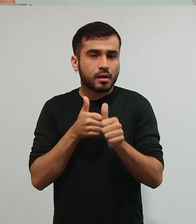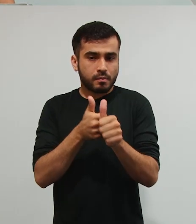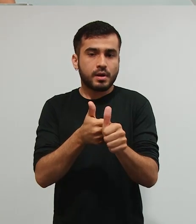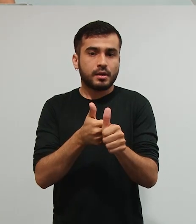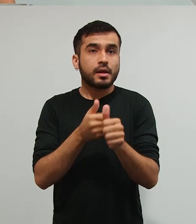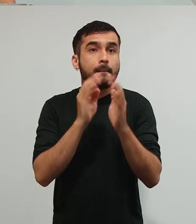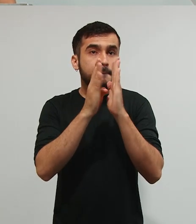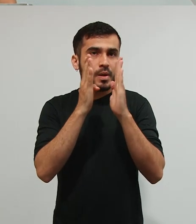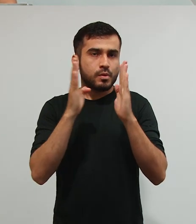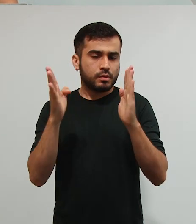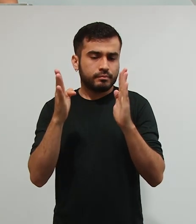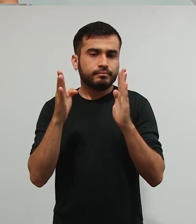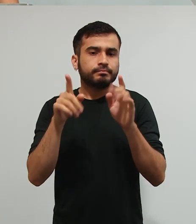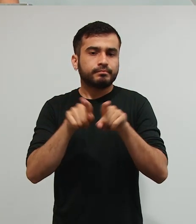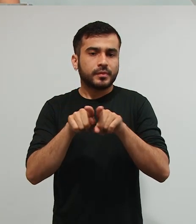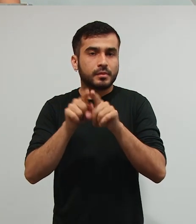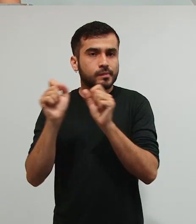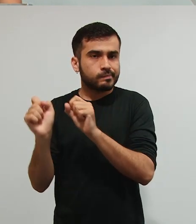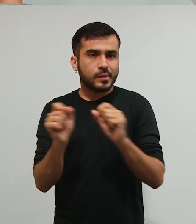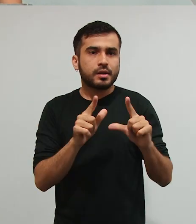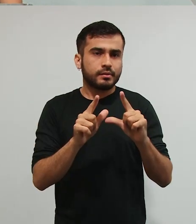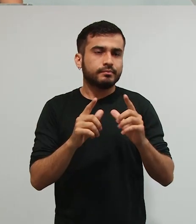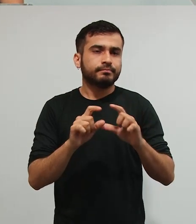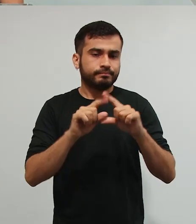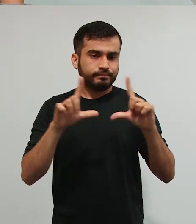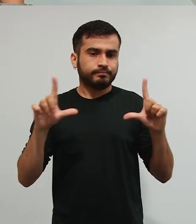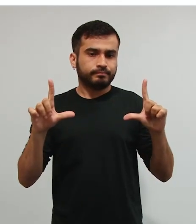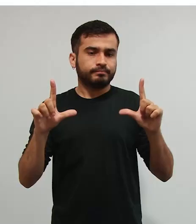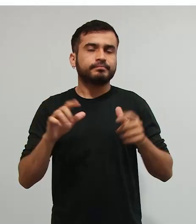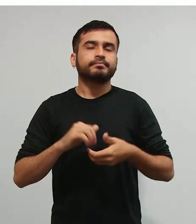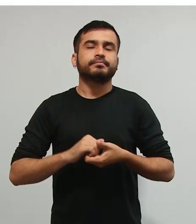disciplina na minha biblioteca. Bora pro slide, gente.